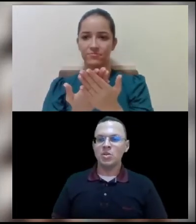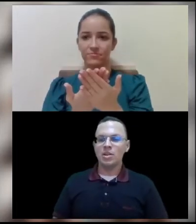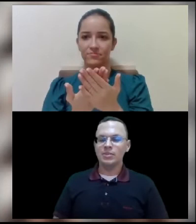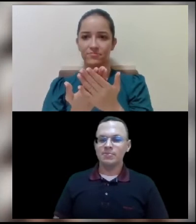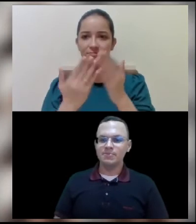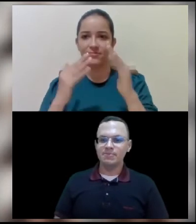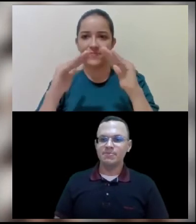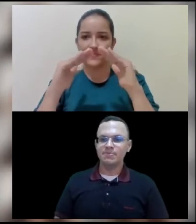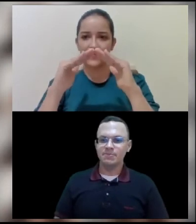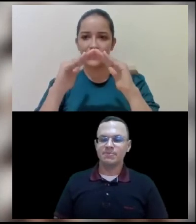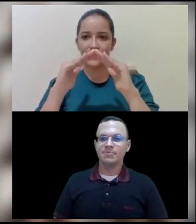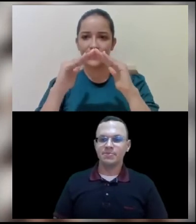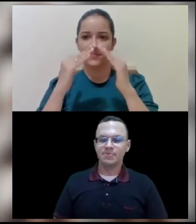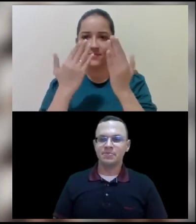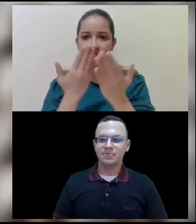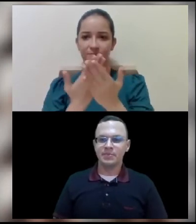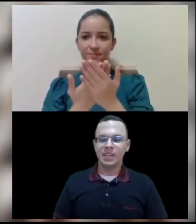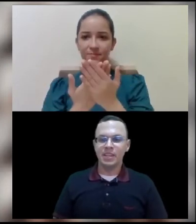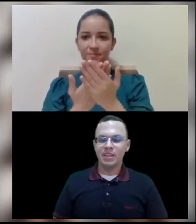escola.